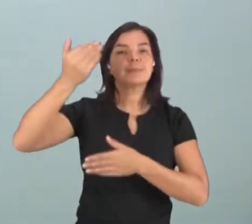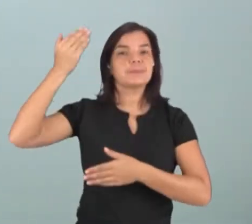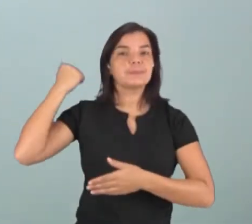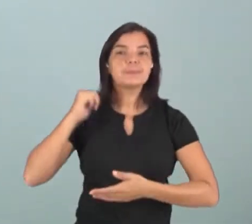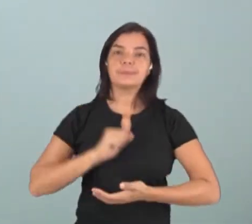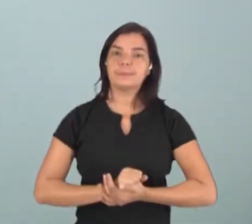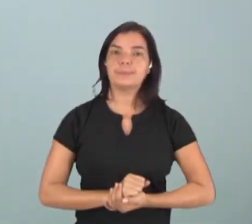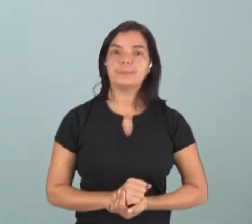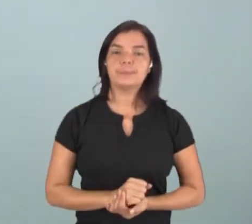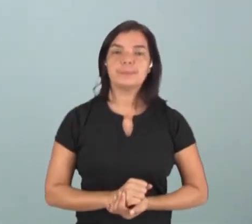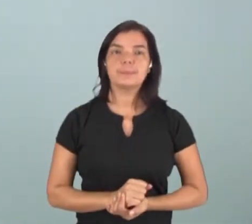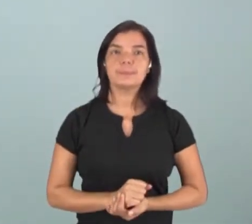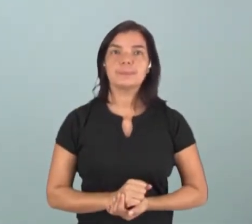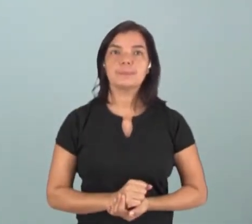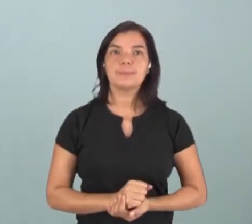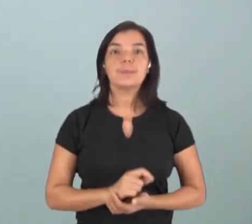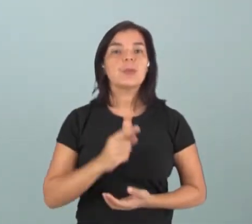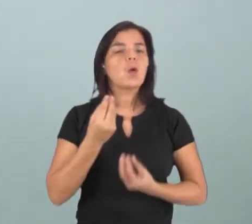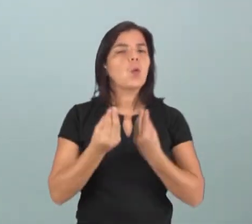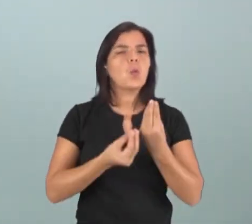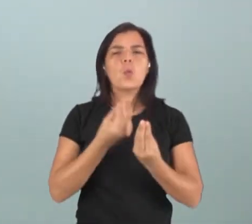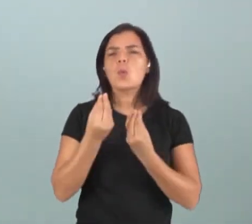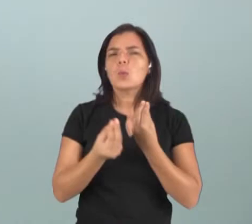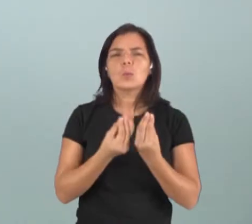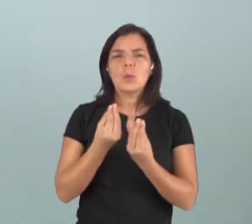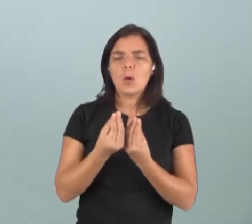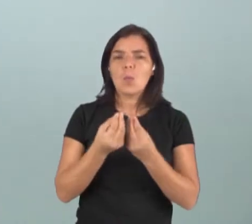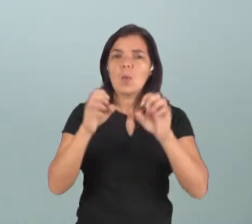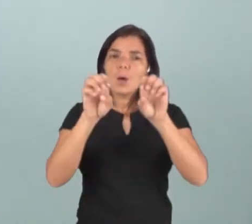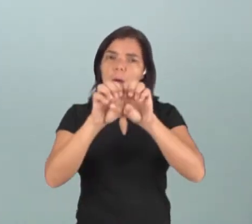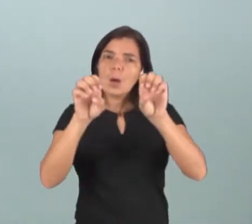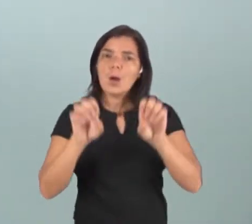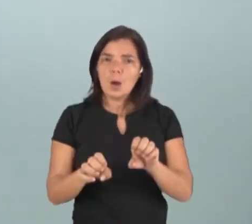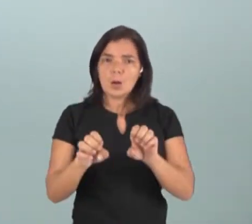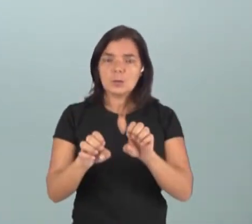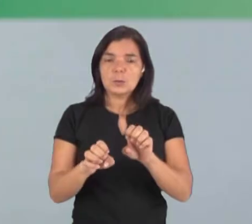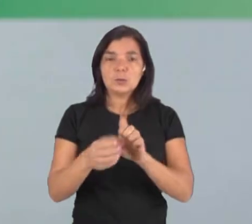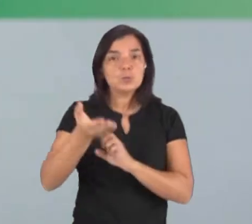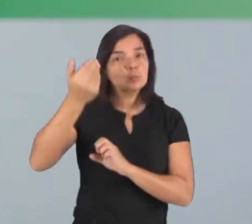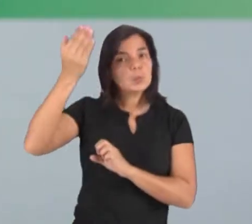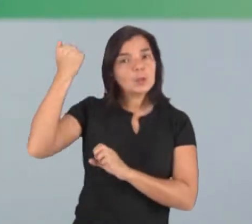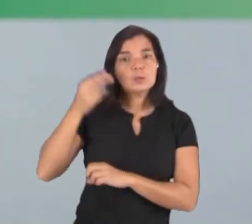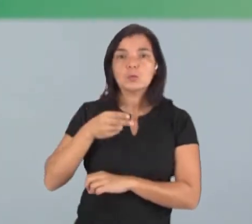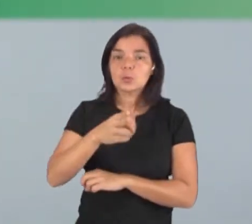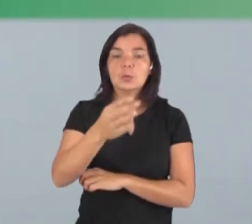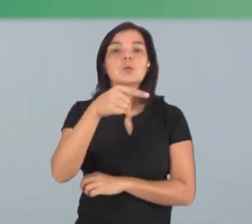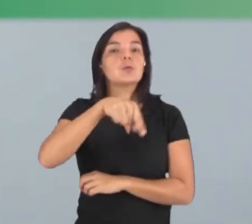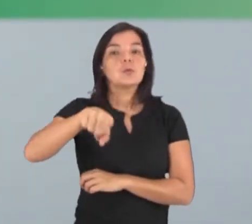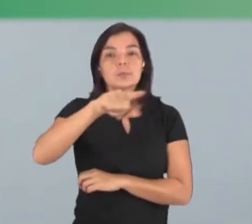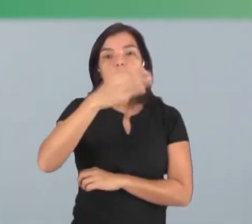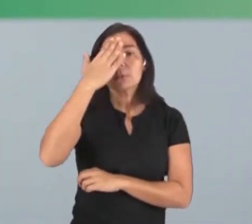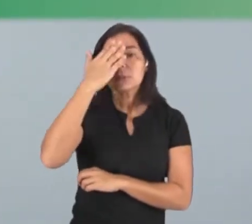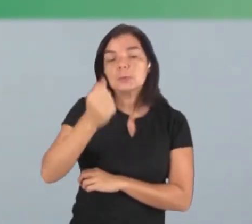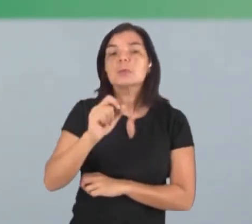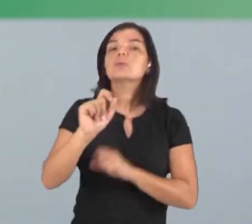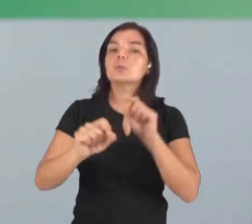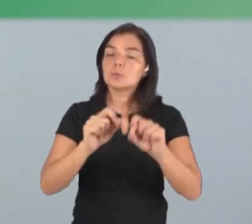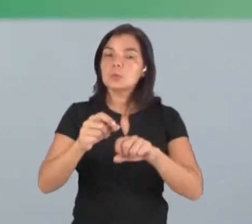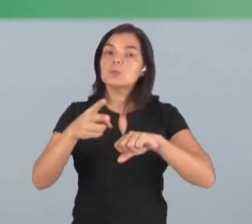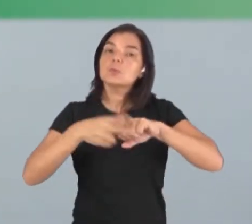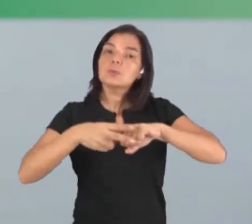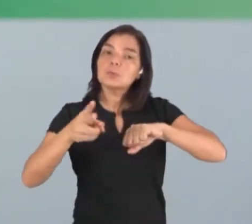passado. Agora, como é que funciona a estrutura do past continuous? Como vocês sabem, os